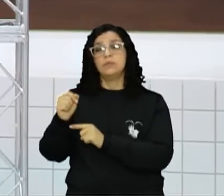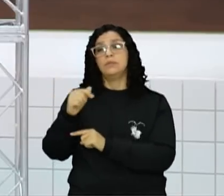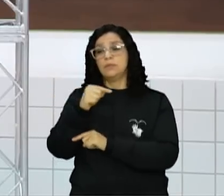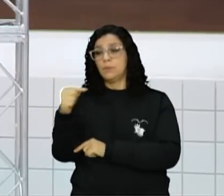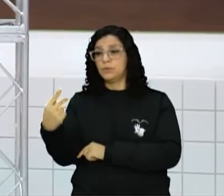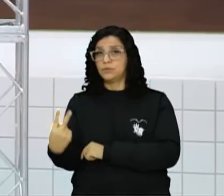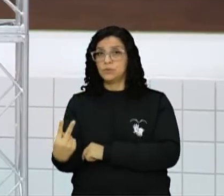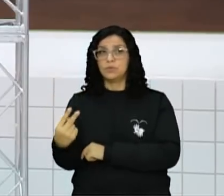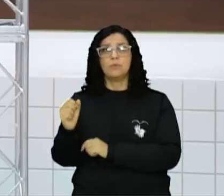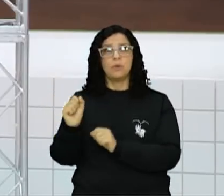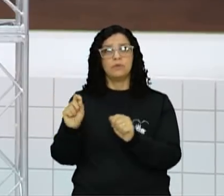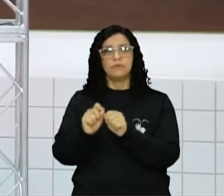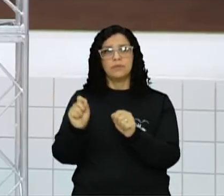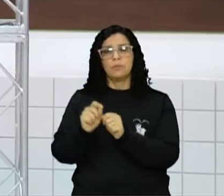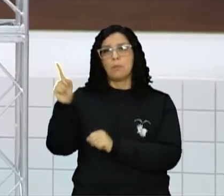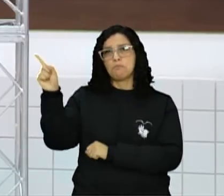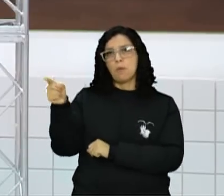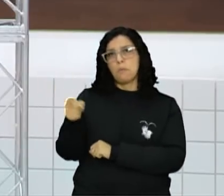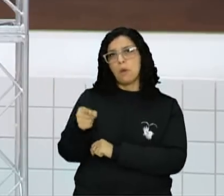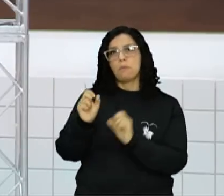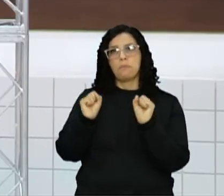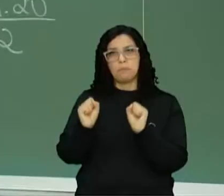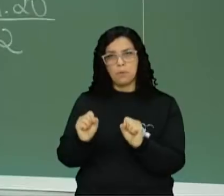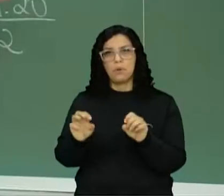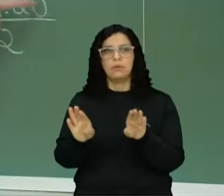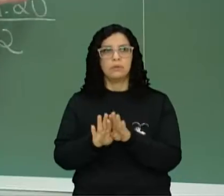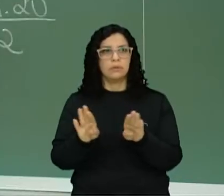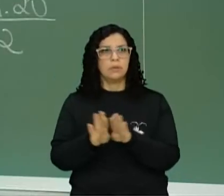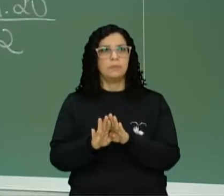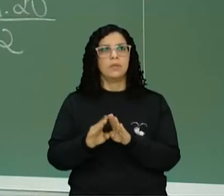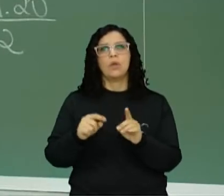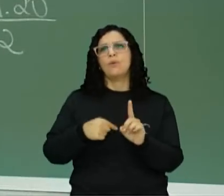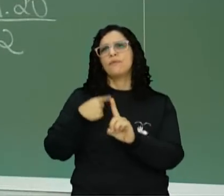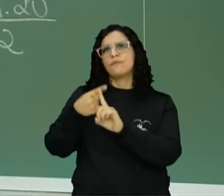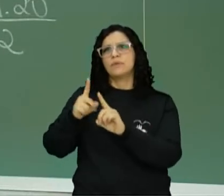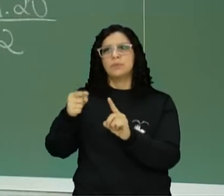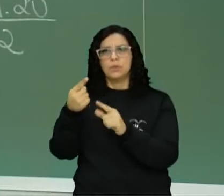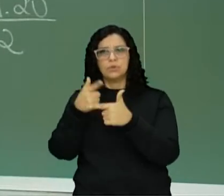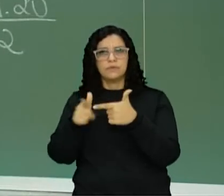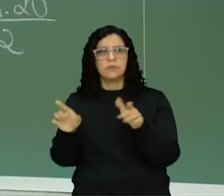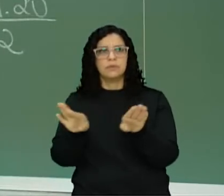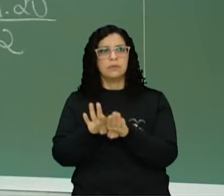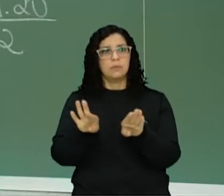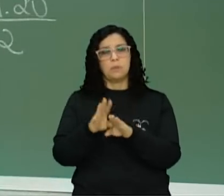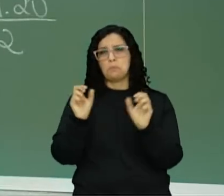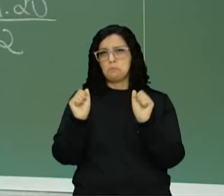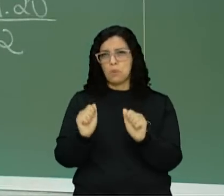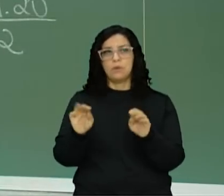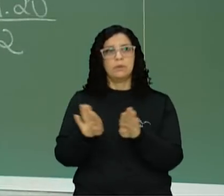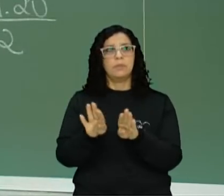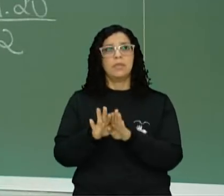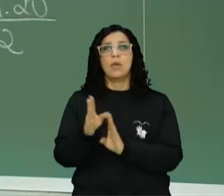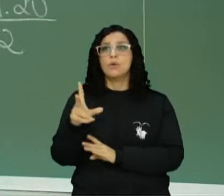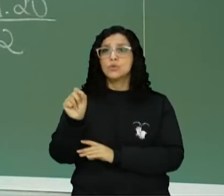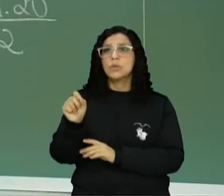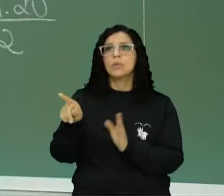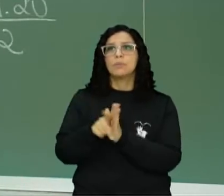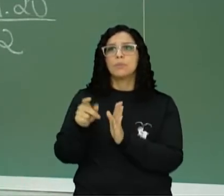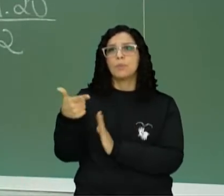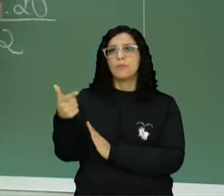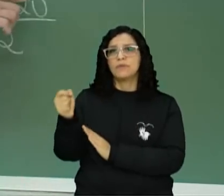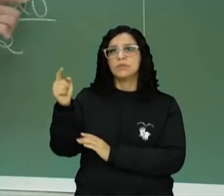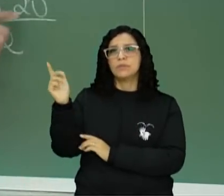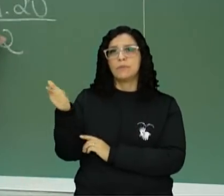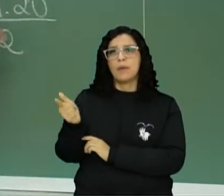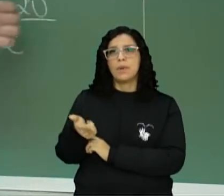achar melhor, tá? Você pode ou dividir o 20 por 2, ou multiplica primeiro, depois divide. Aqui, eu preferi dividir o 20 por 2,